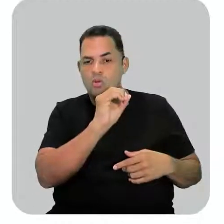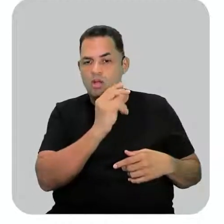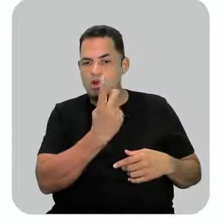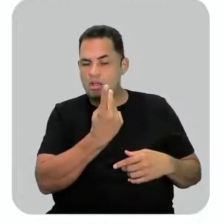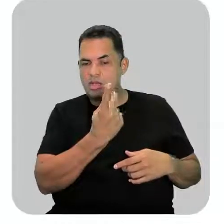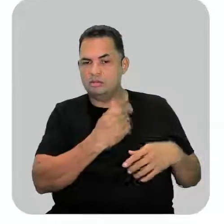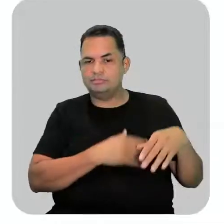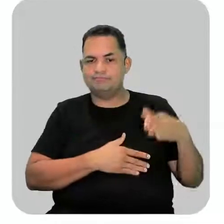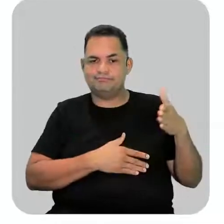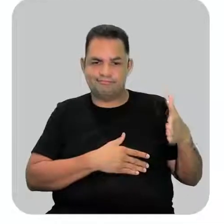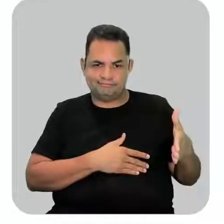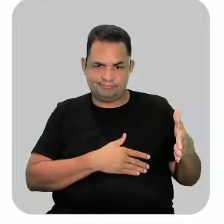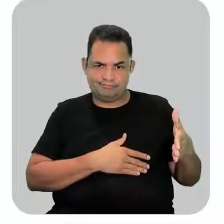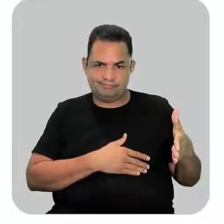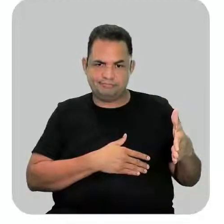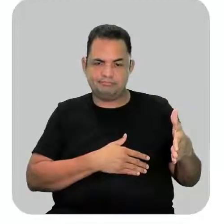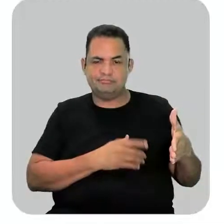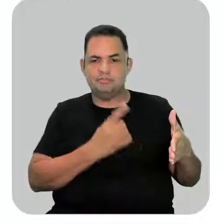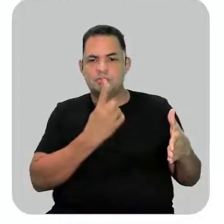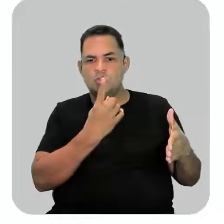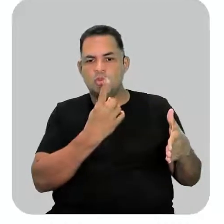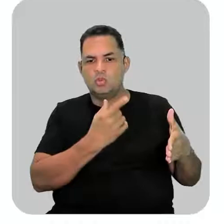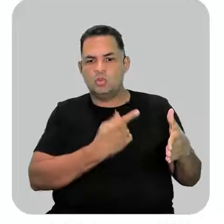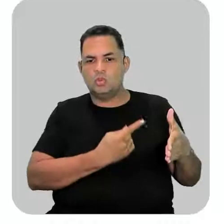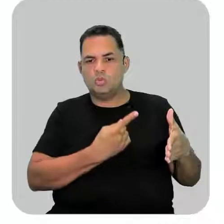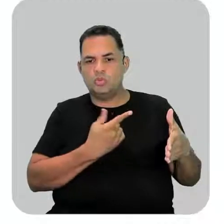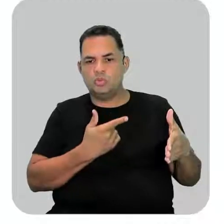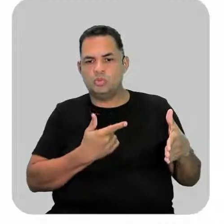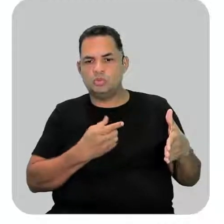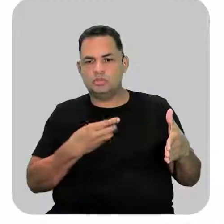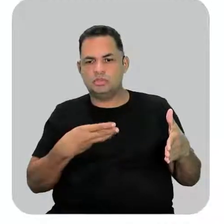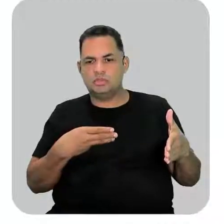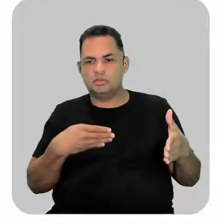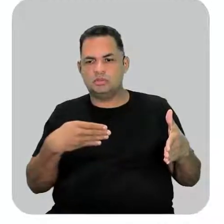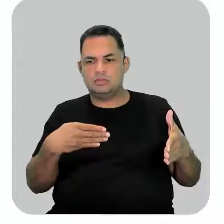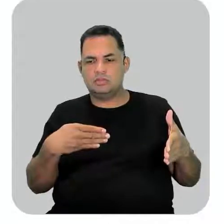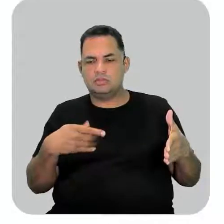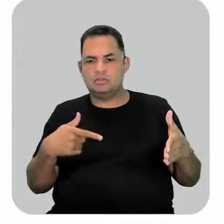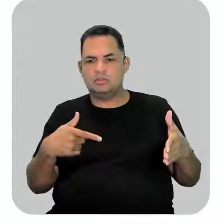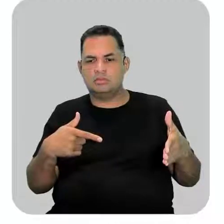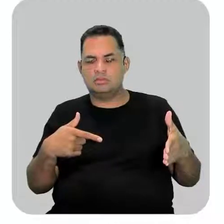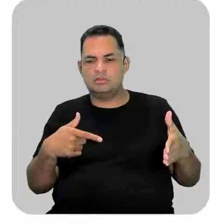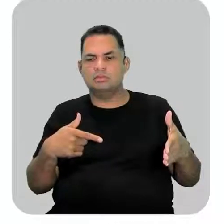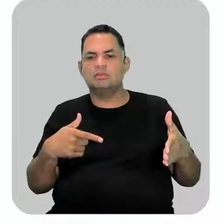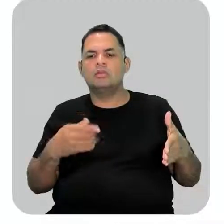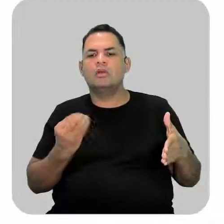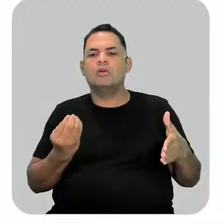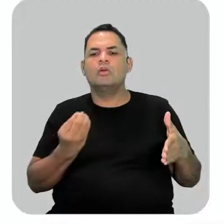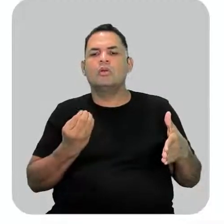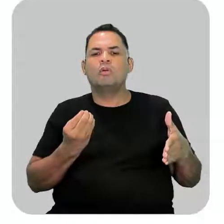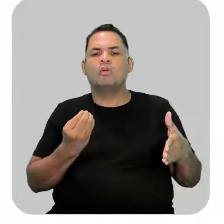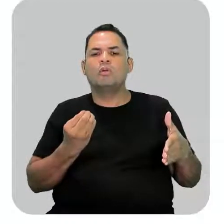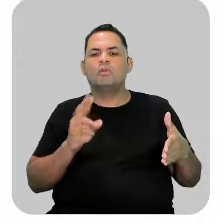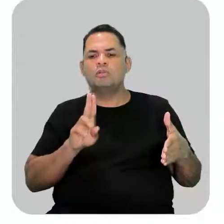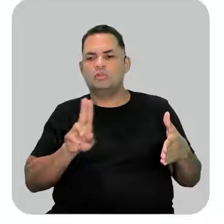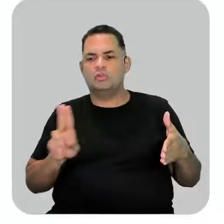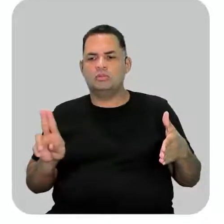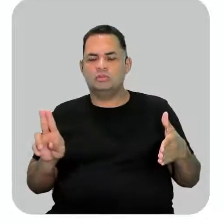começar por onde? Por aqui, ó. 1, 2, 3, 4. Como que vai ficar o